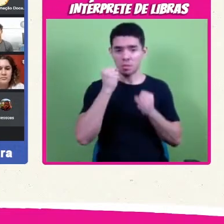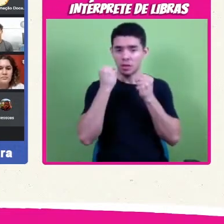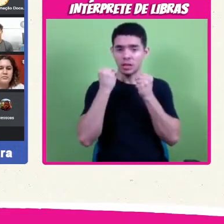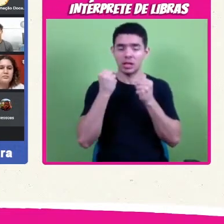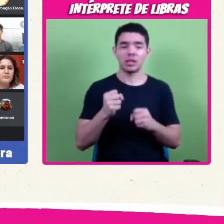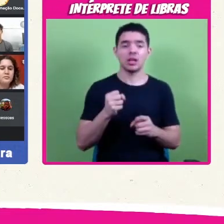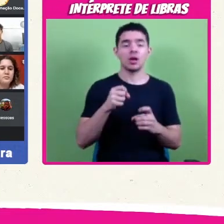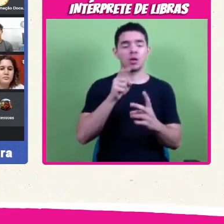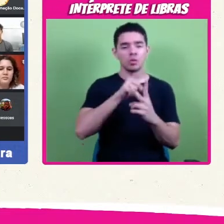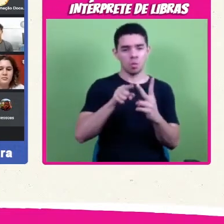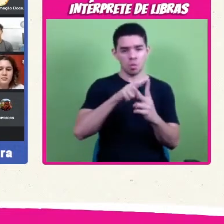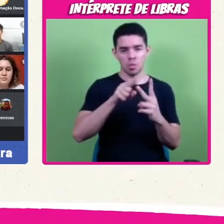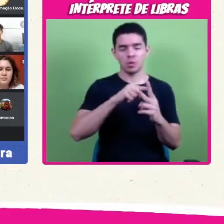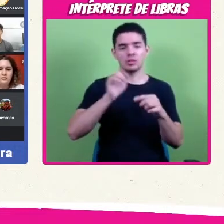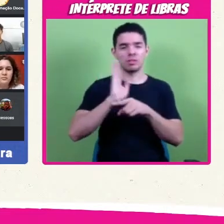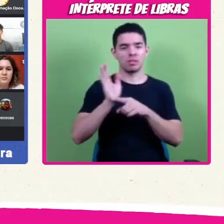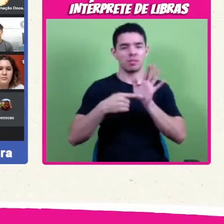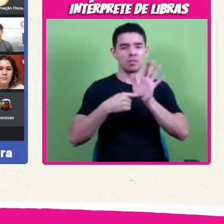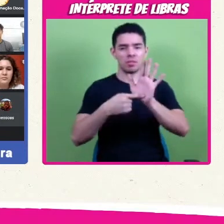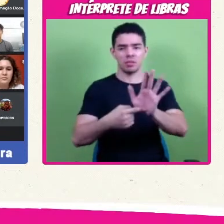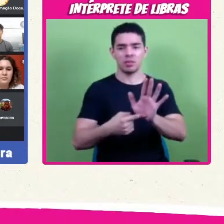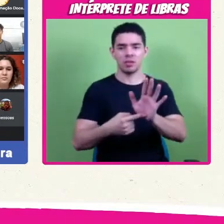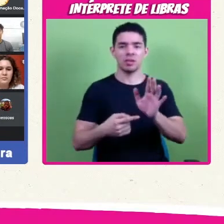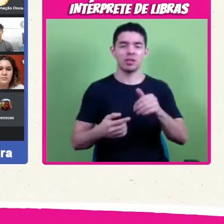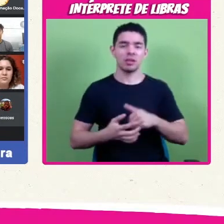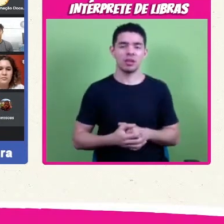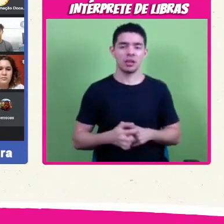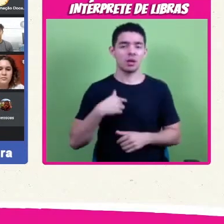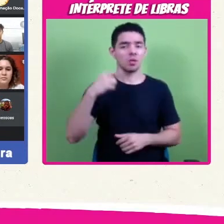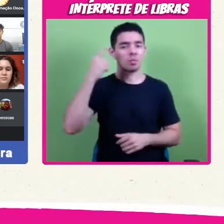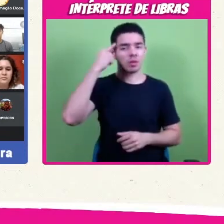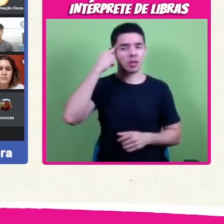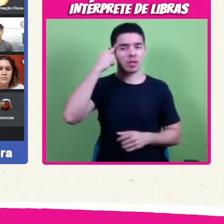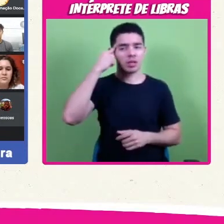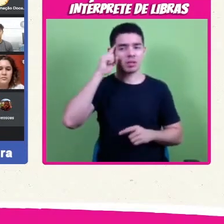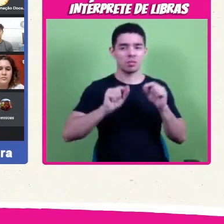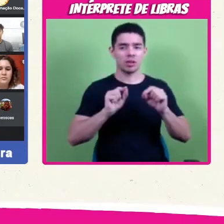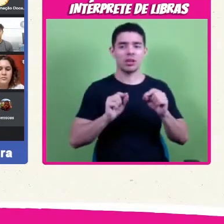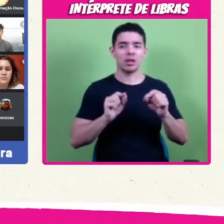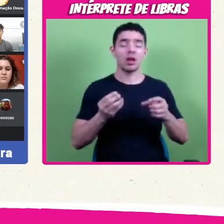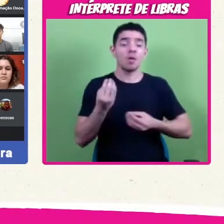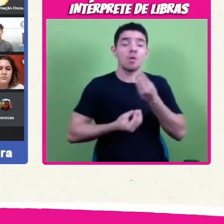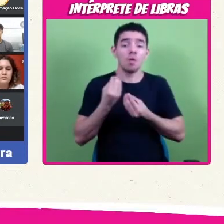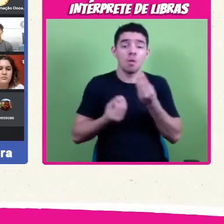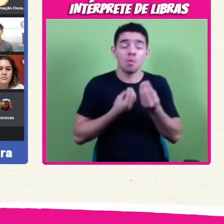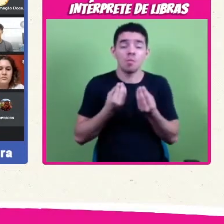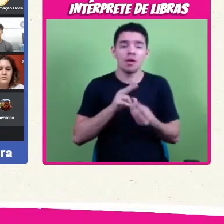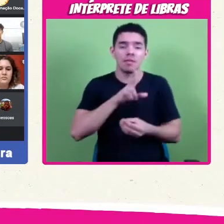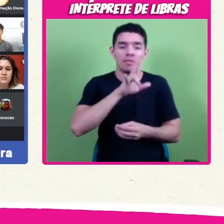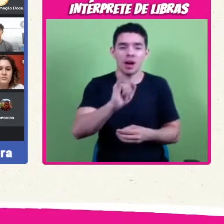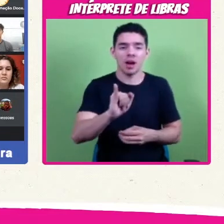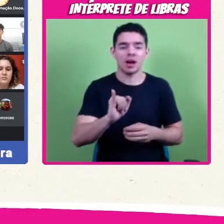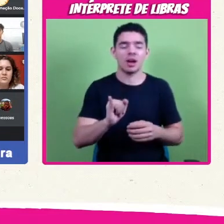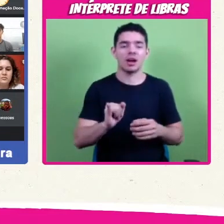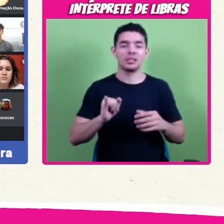dois materiais que foram exibidos, desses dois filmes, eu penso, sobretudo, o quanto isso vai afetar os nossos alunos,